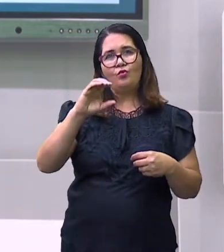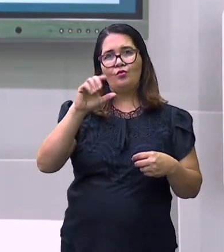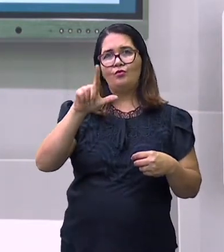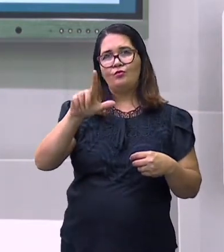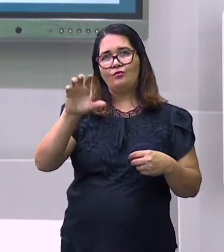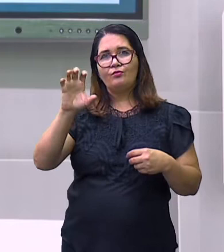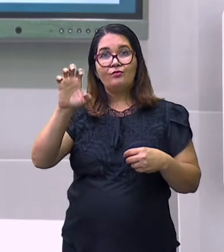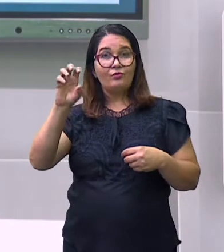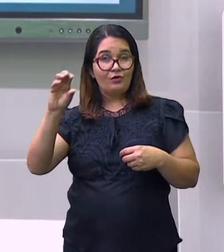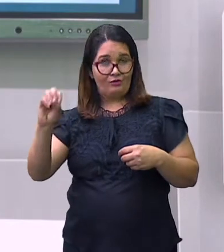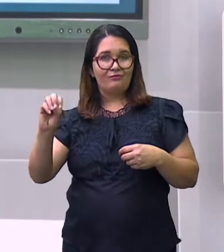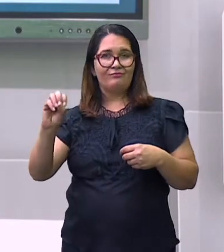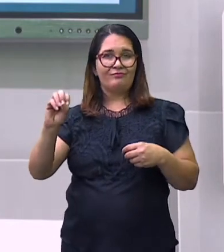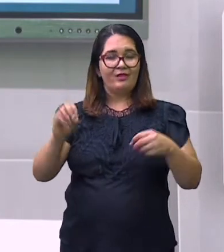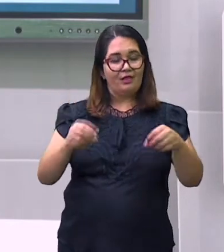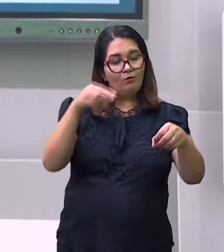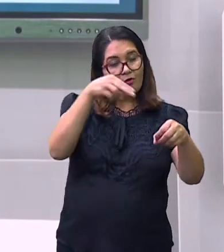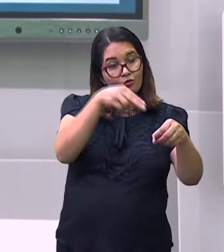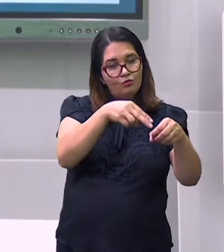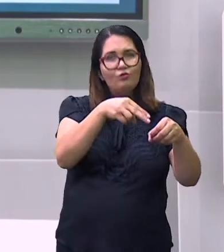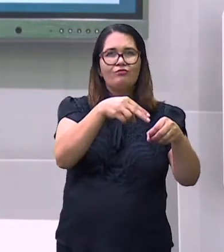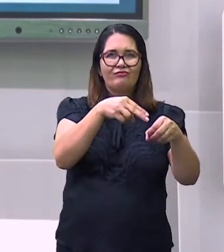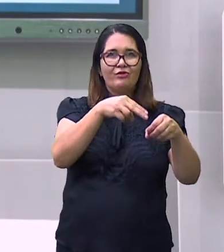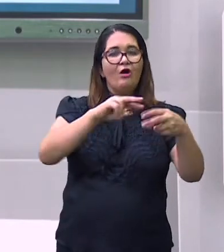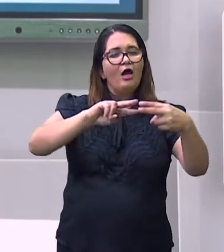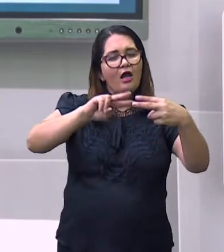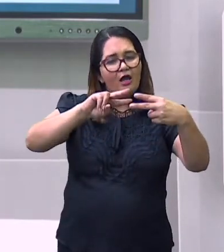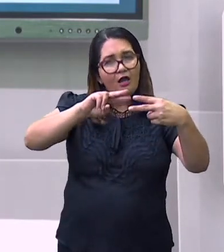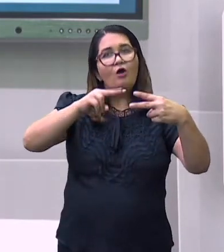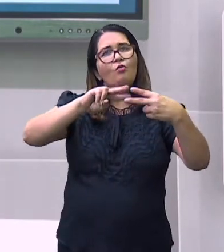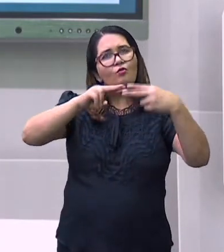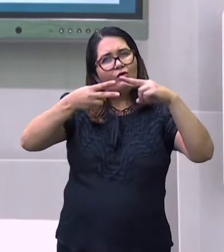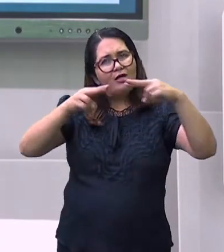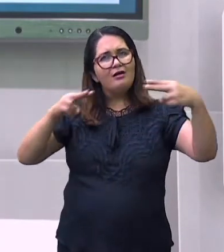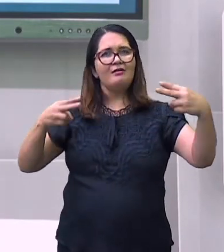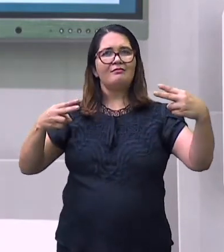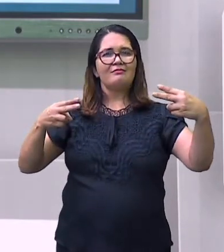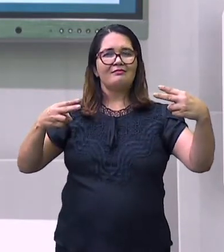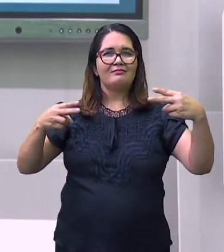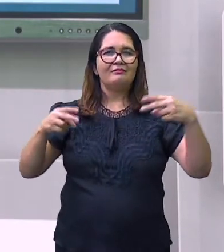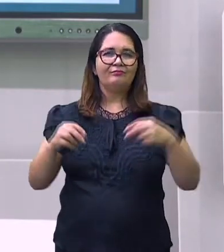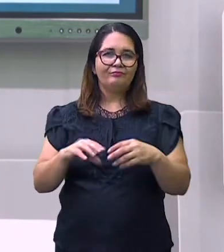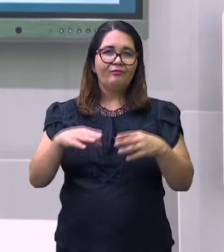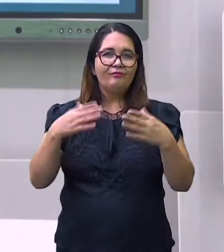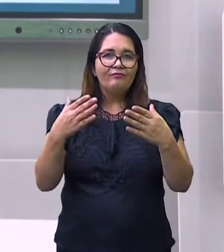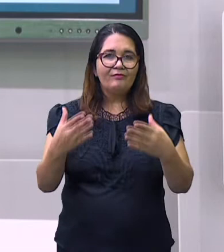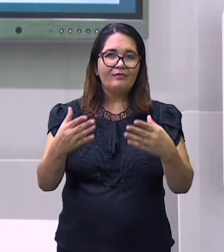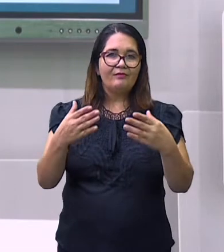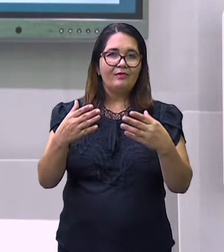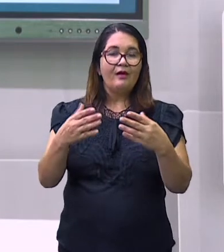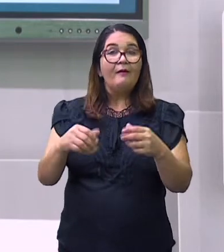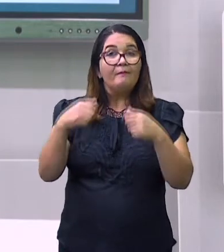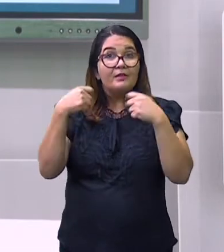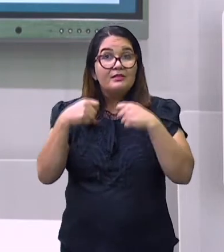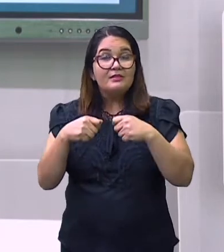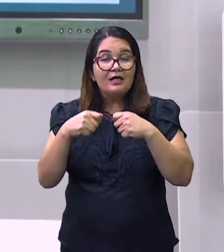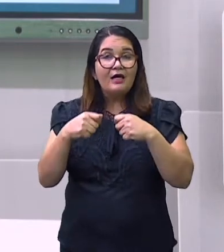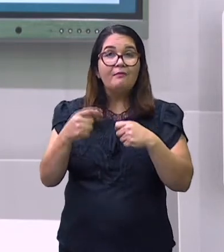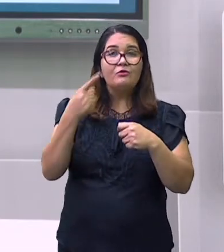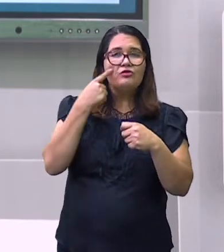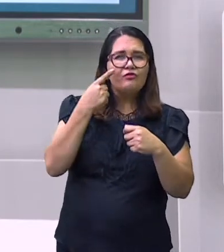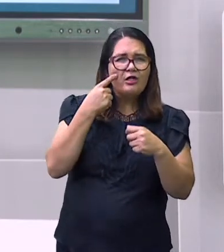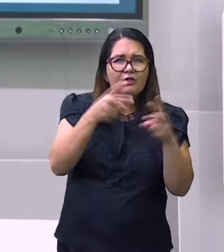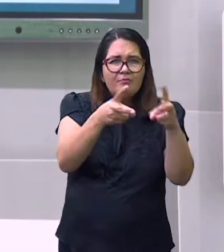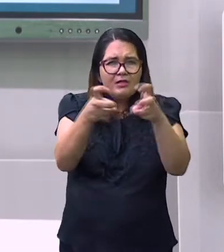uma parte para a gente encaixar o nucleotídeo. Porque a gente tem o